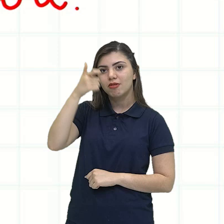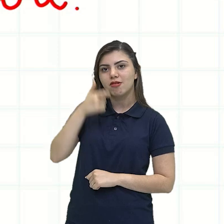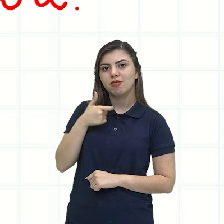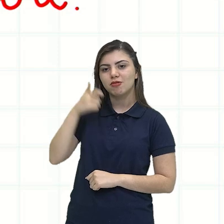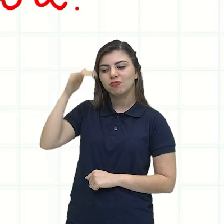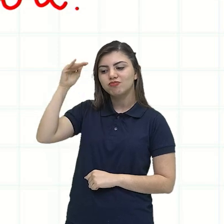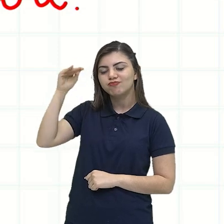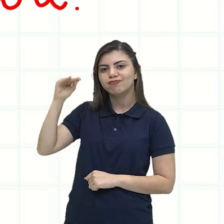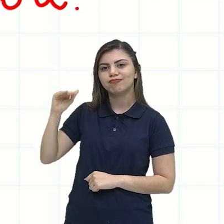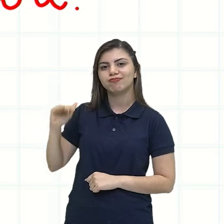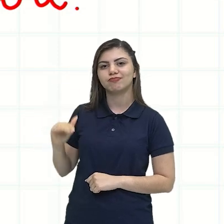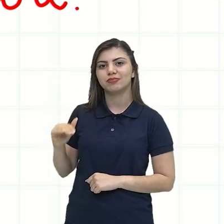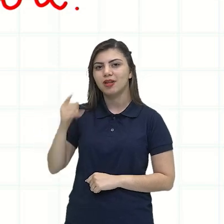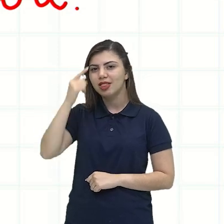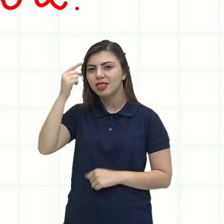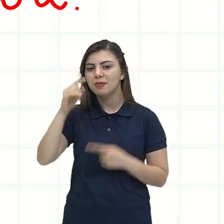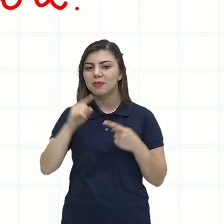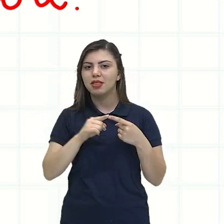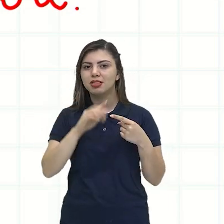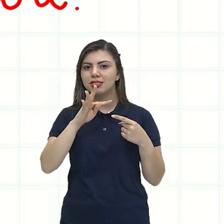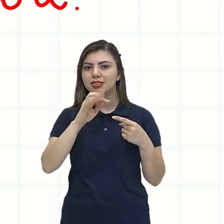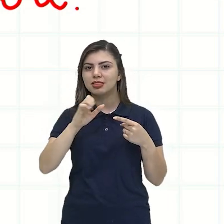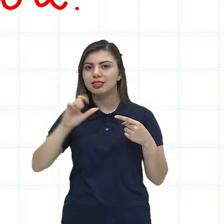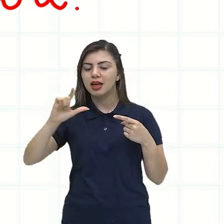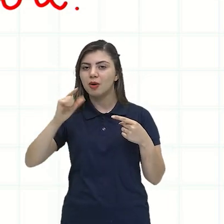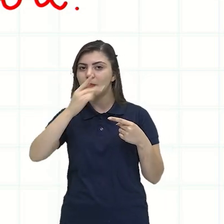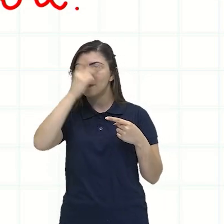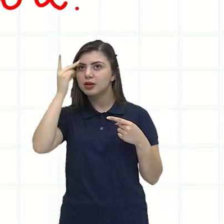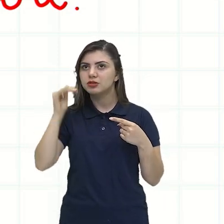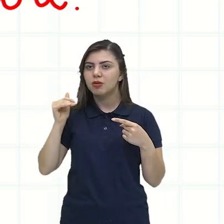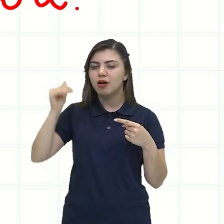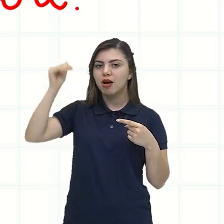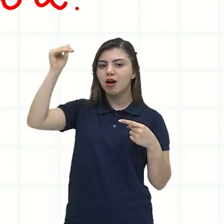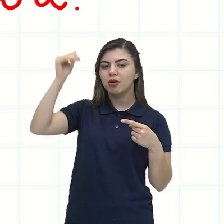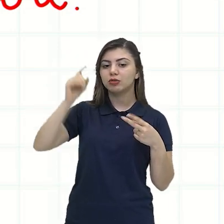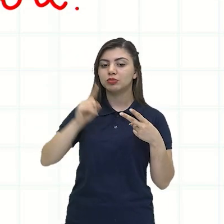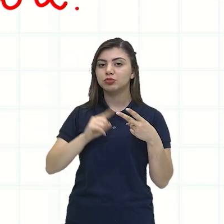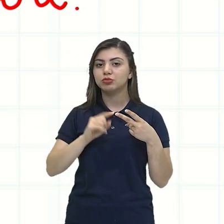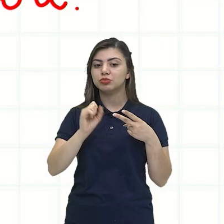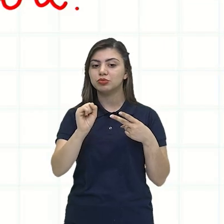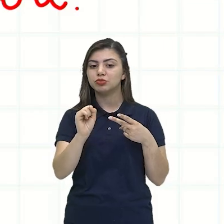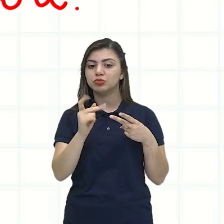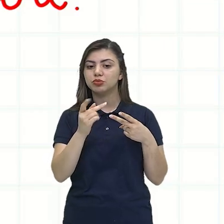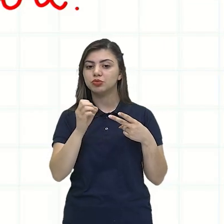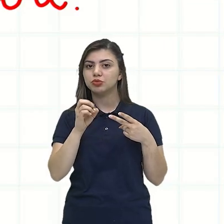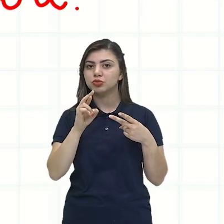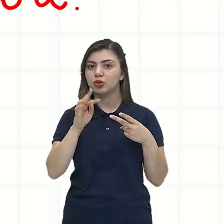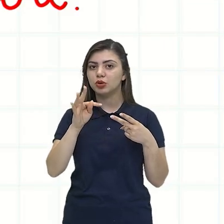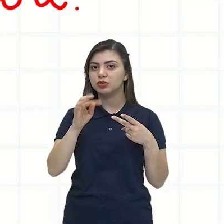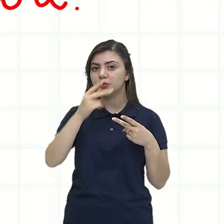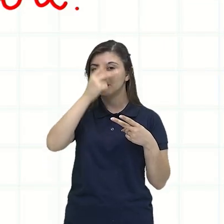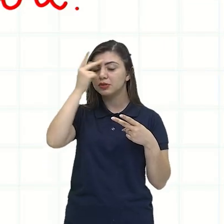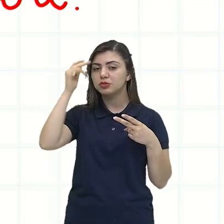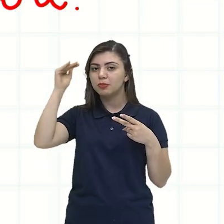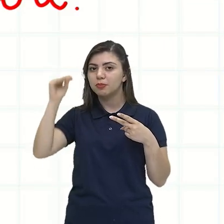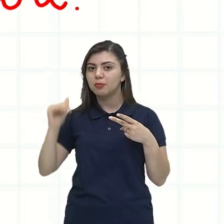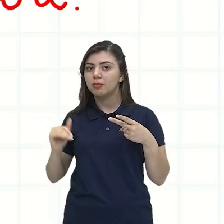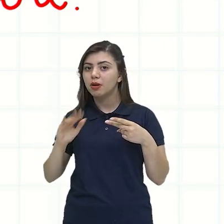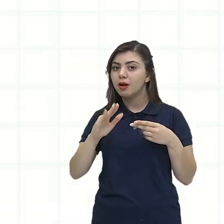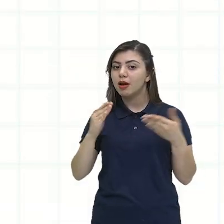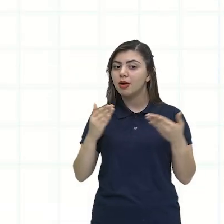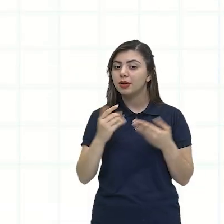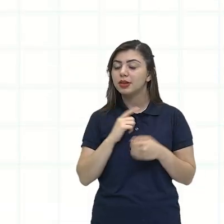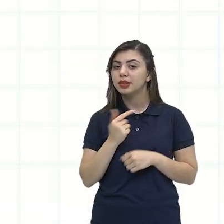tall, alto, short, que é uma pessoa baixa. Vamos para o próximo adjetivo? Vamos